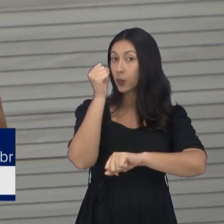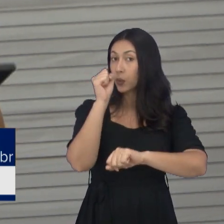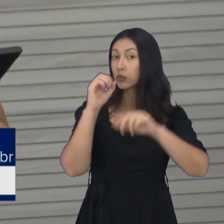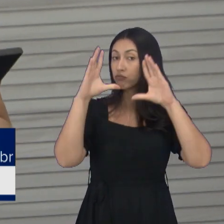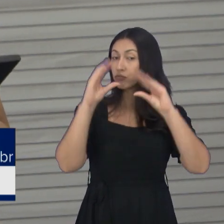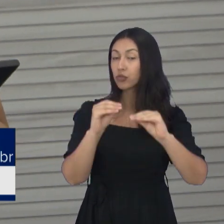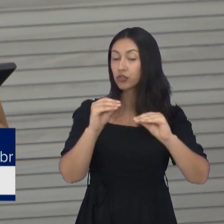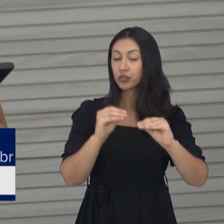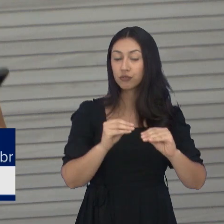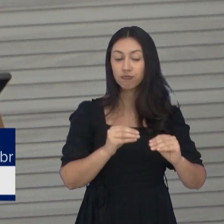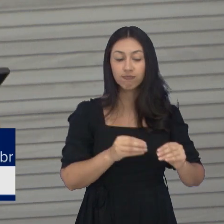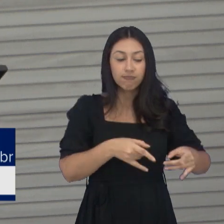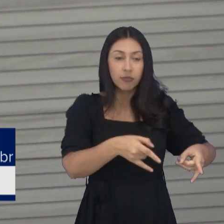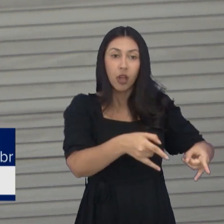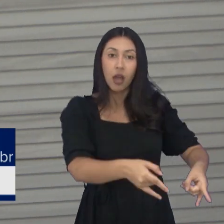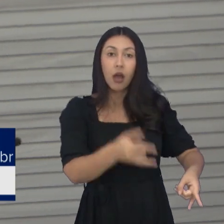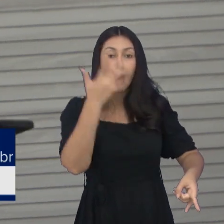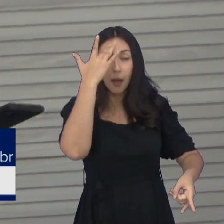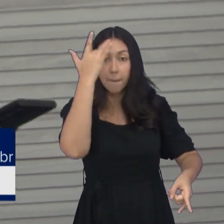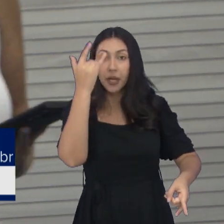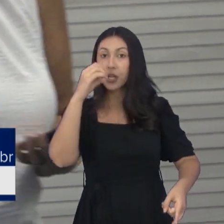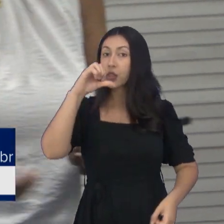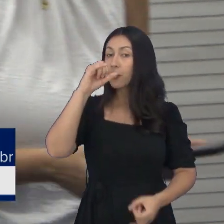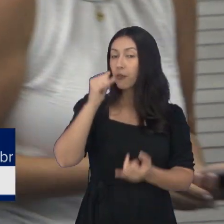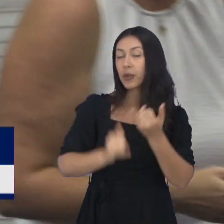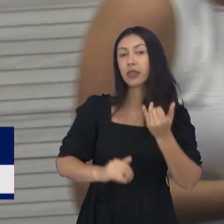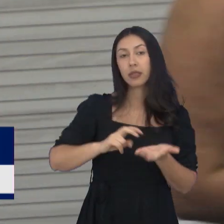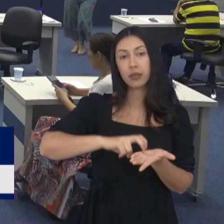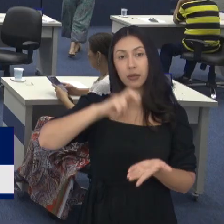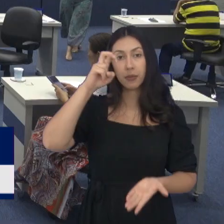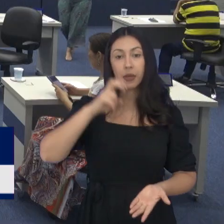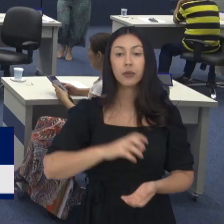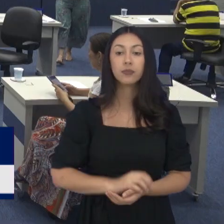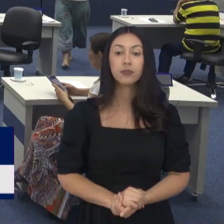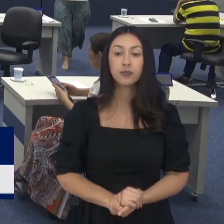amanhã, às 9h30 da manhã.